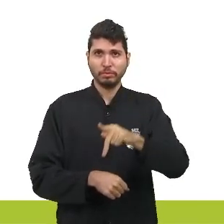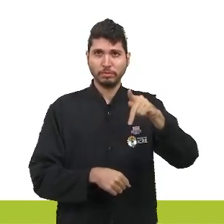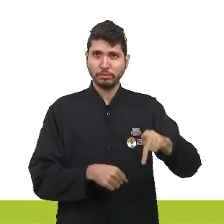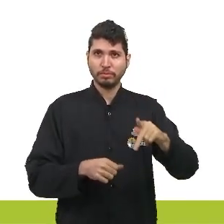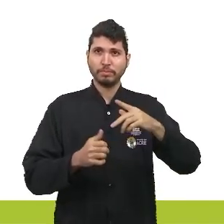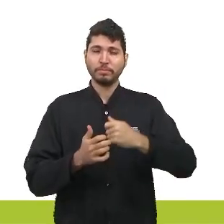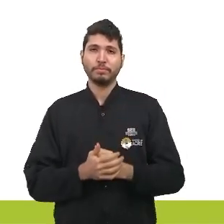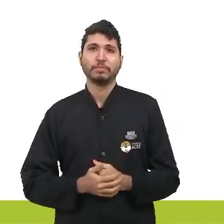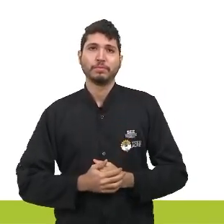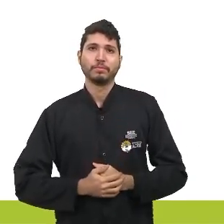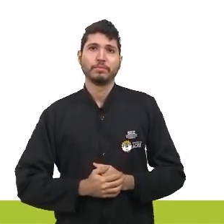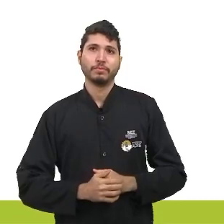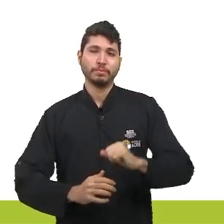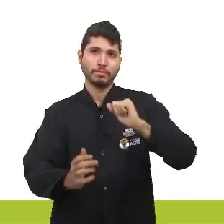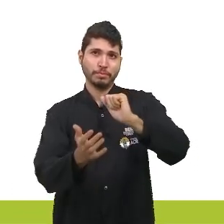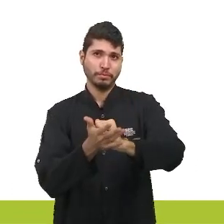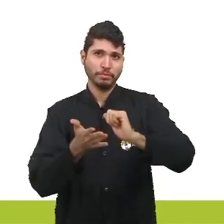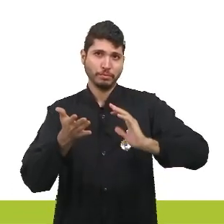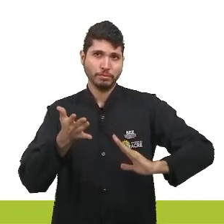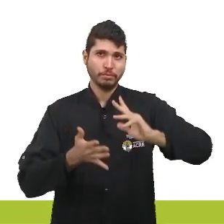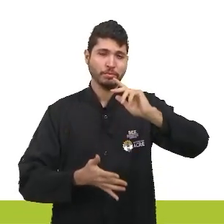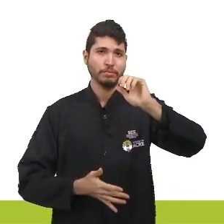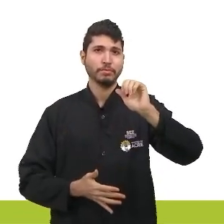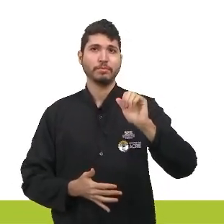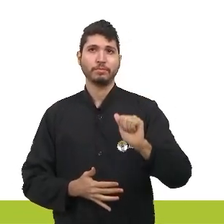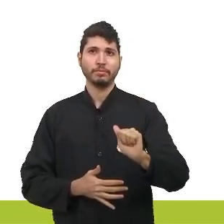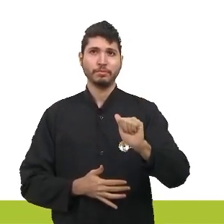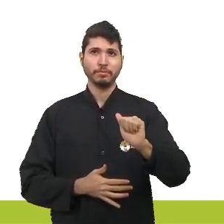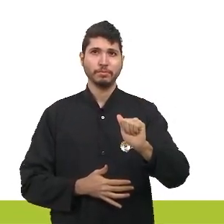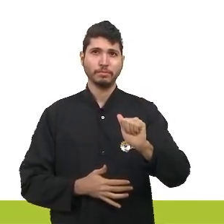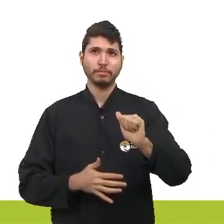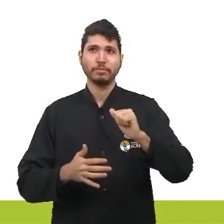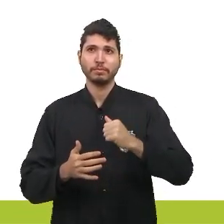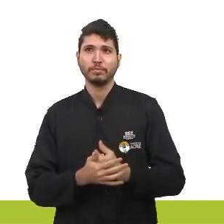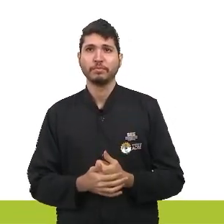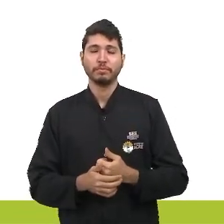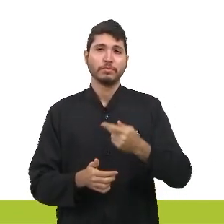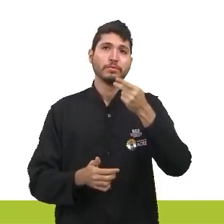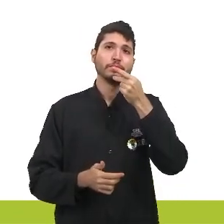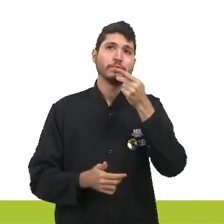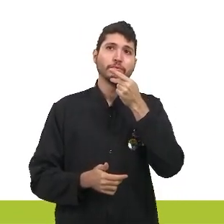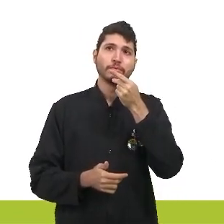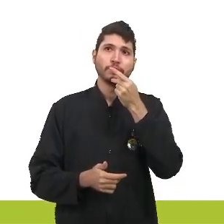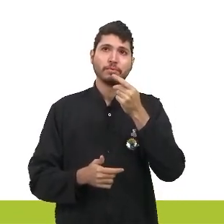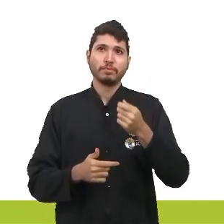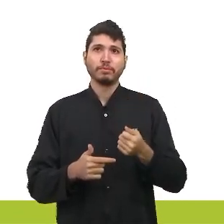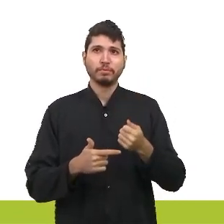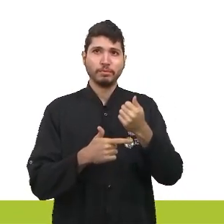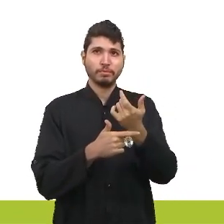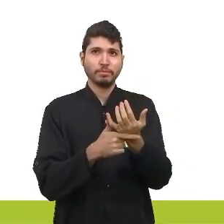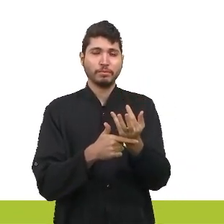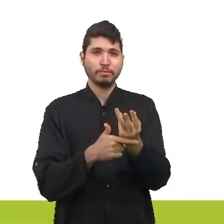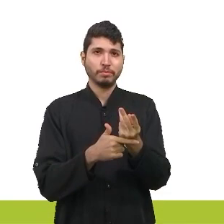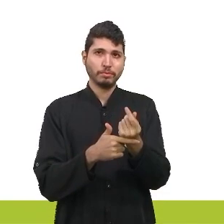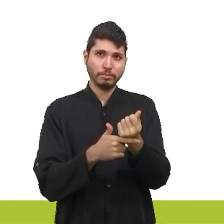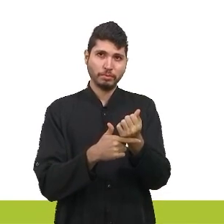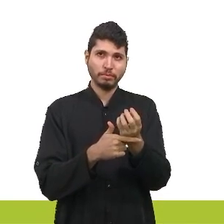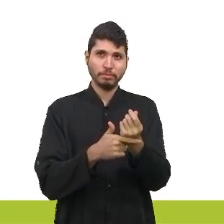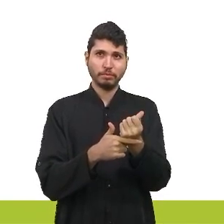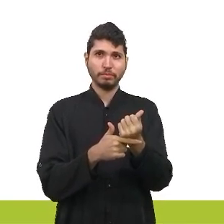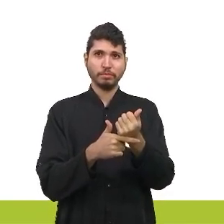exercício a probabilidade de ser algebrista é, de novo, 110 dividido